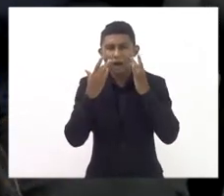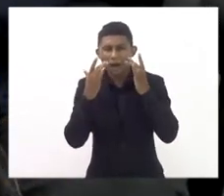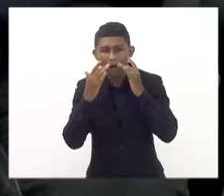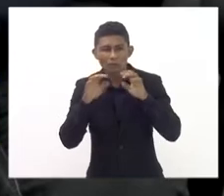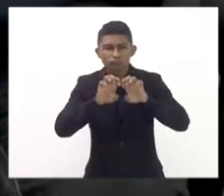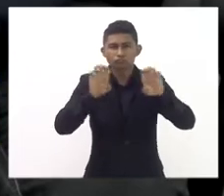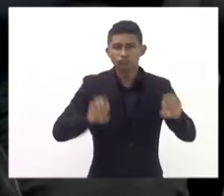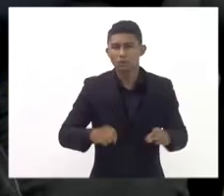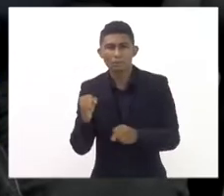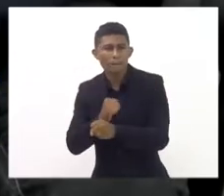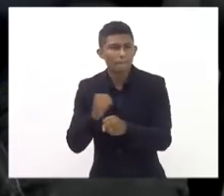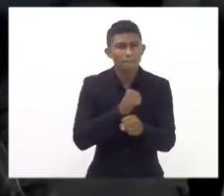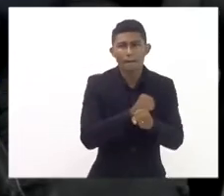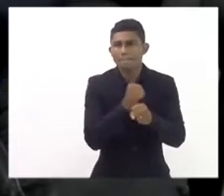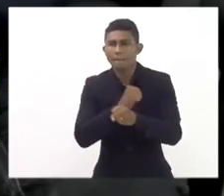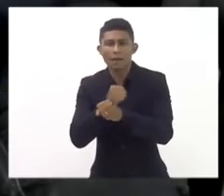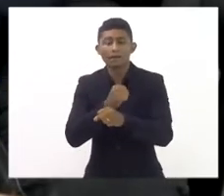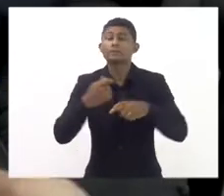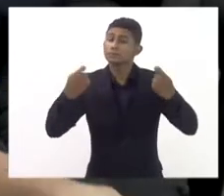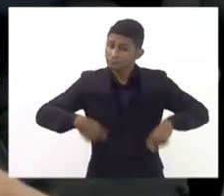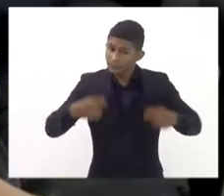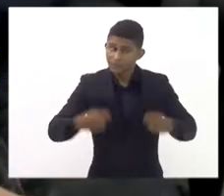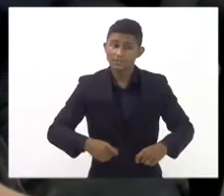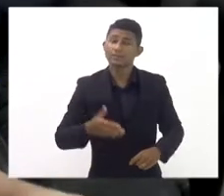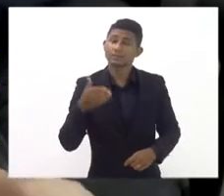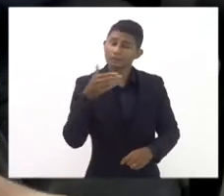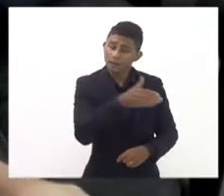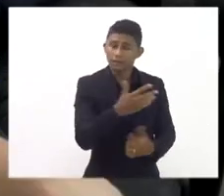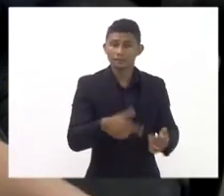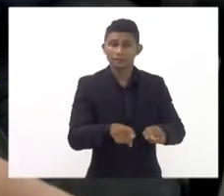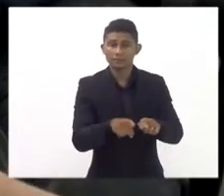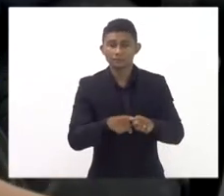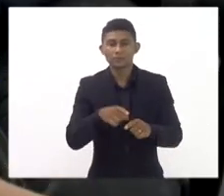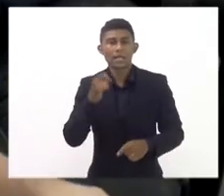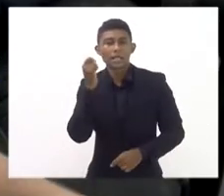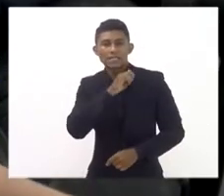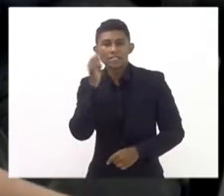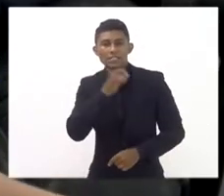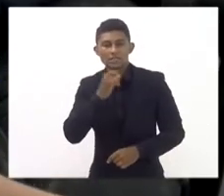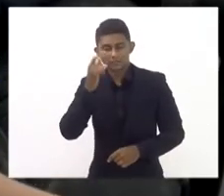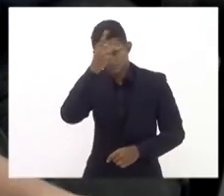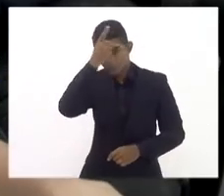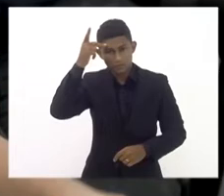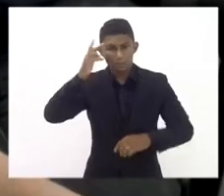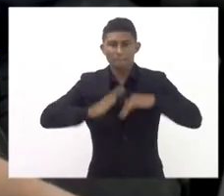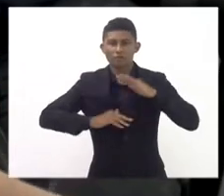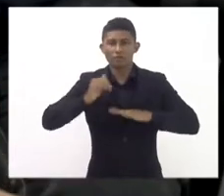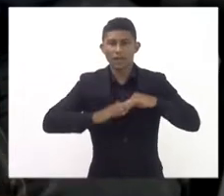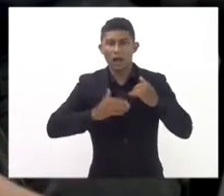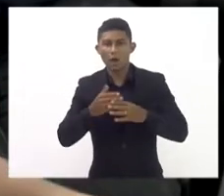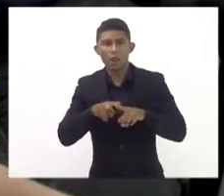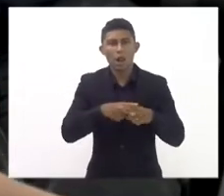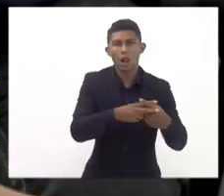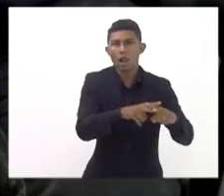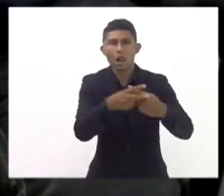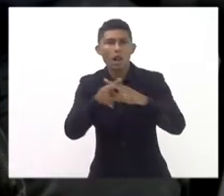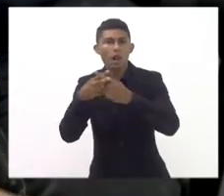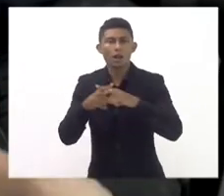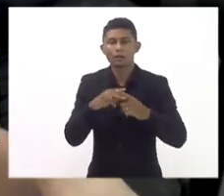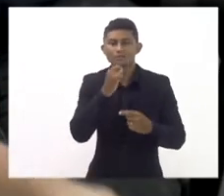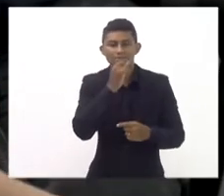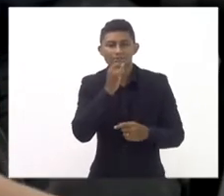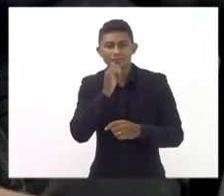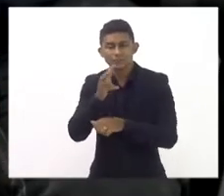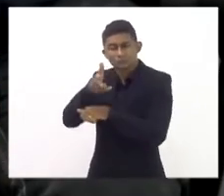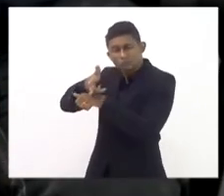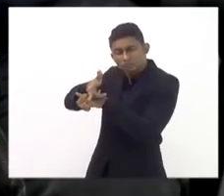a nossa, de formação artística, né? O eletricista, muitas vezes, quando ele vai entender um processo para trabalhar no setor, por exemplo, do audiovisual,